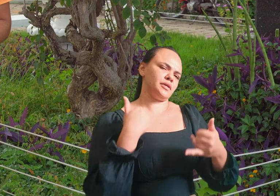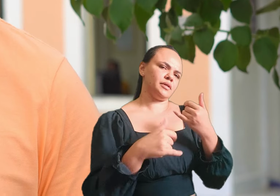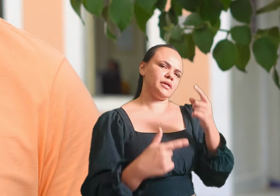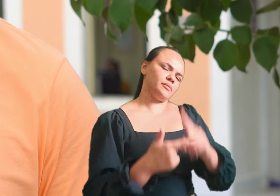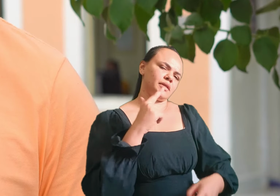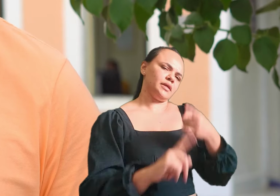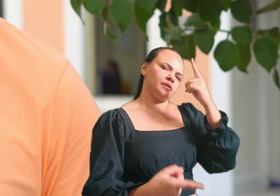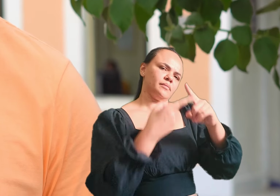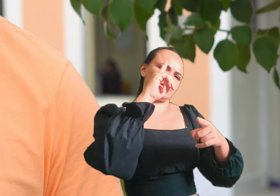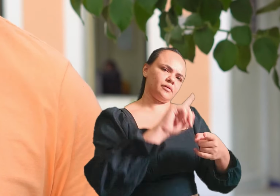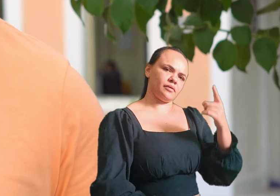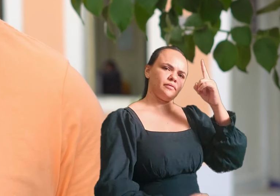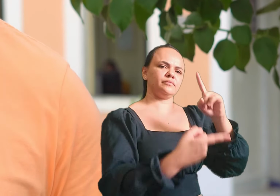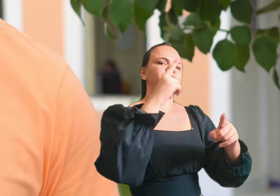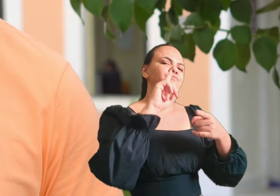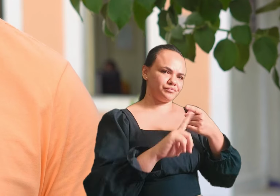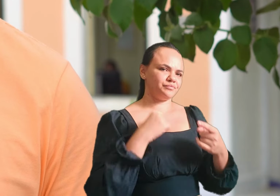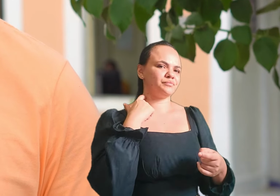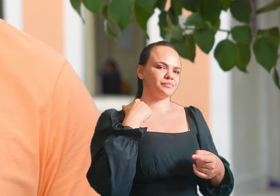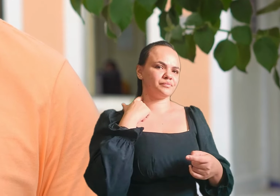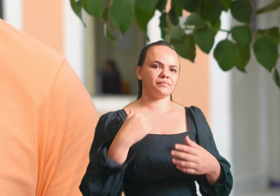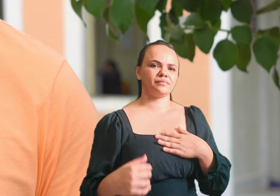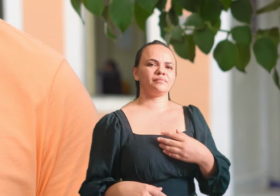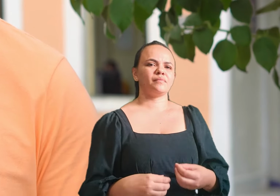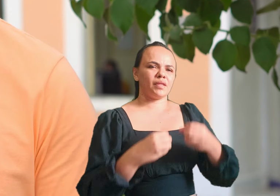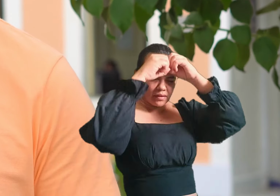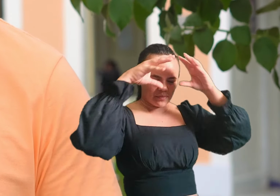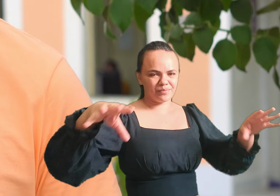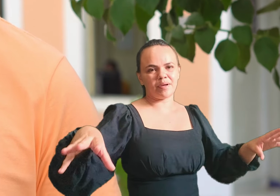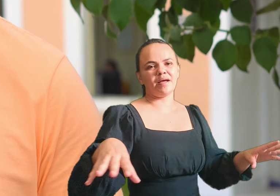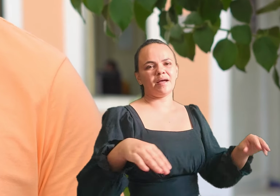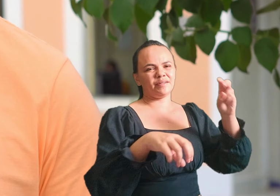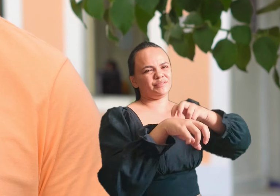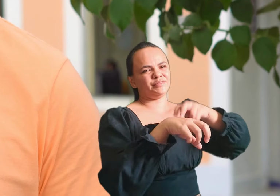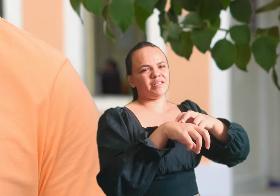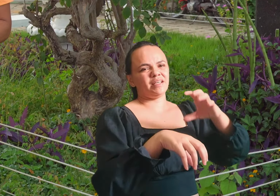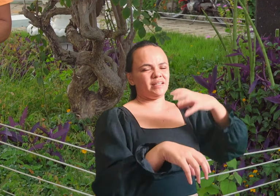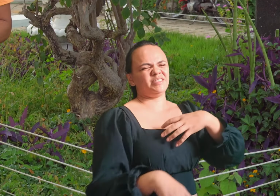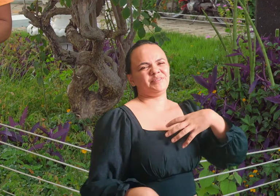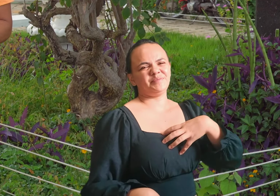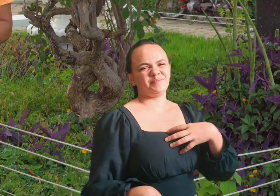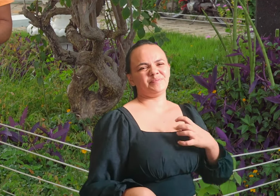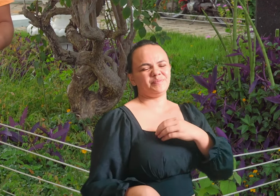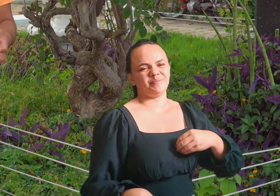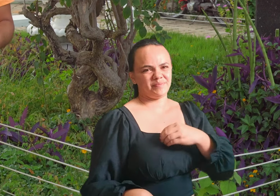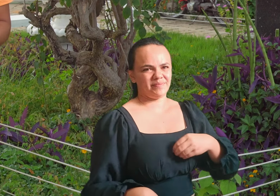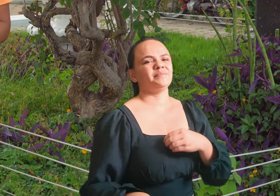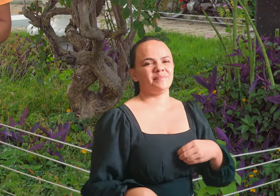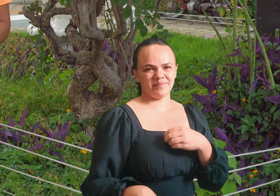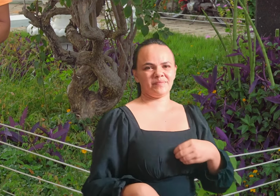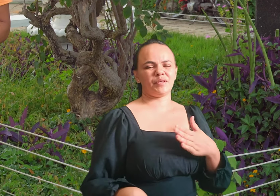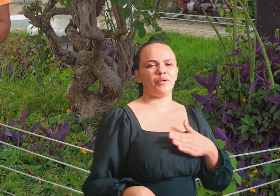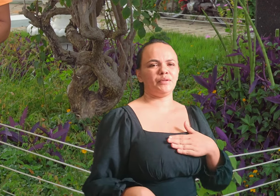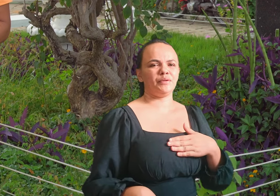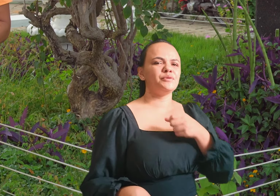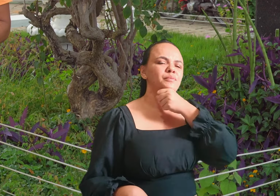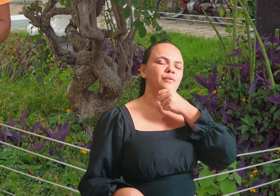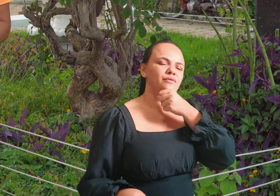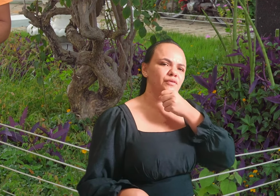me faz reviver aqueles momentos e me faz também sentir saudade do meu saudoso